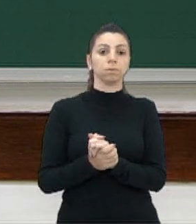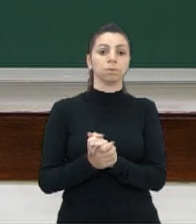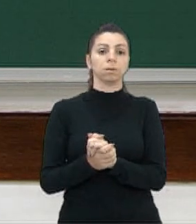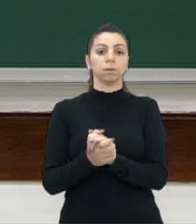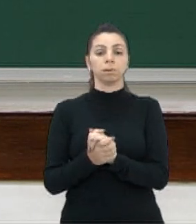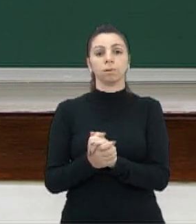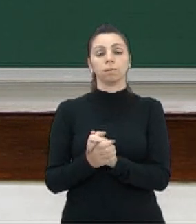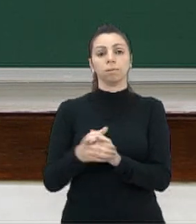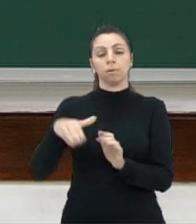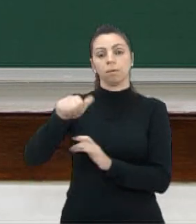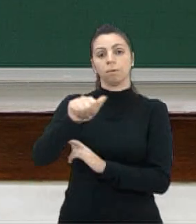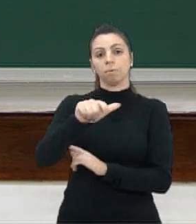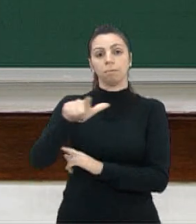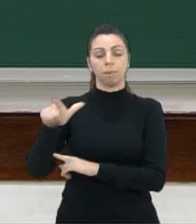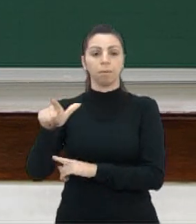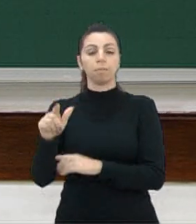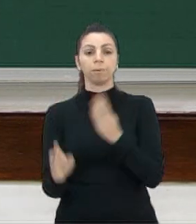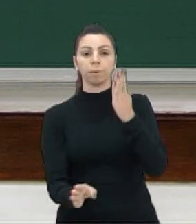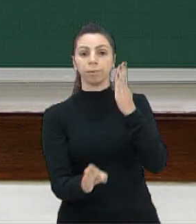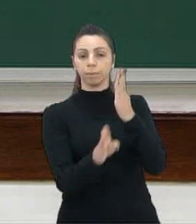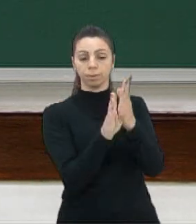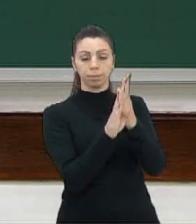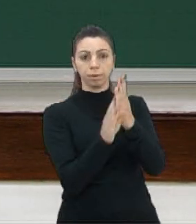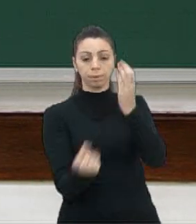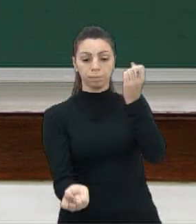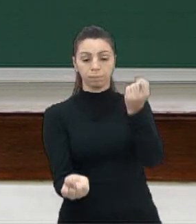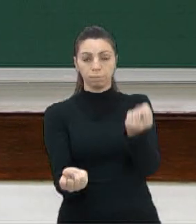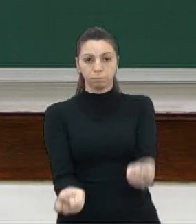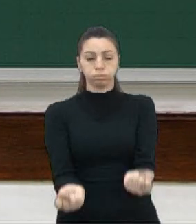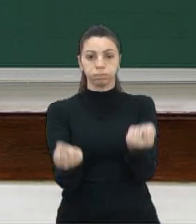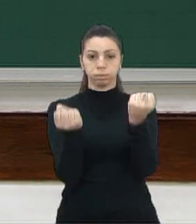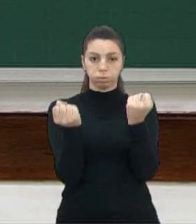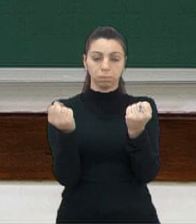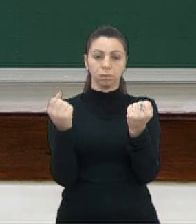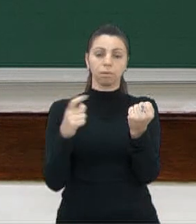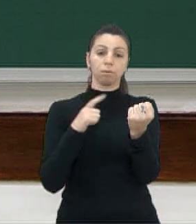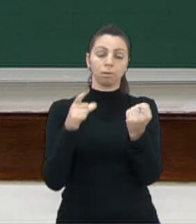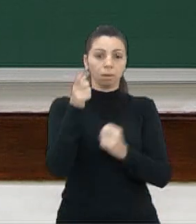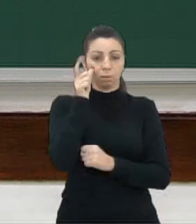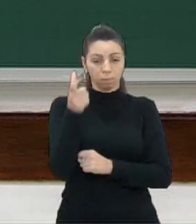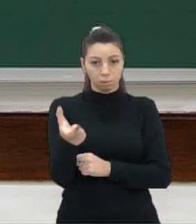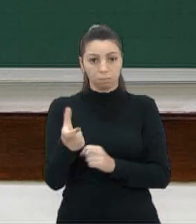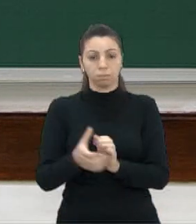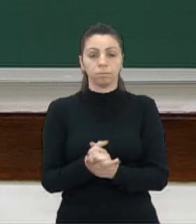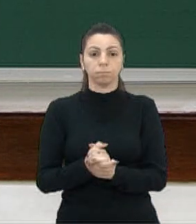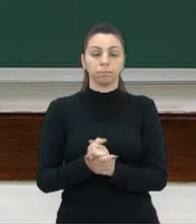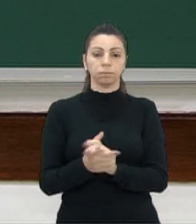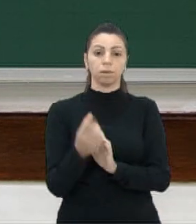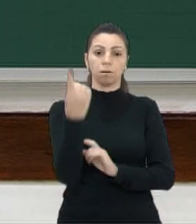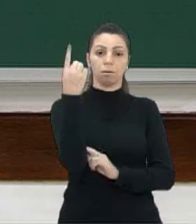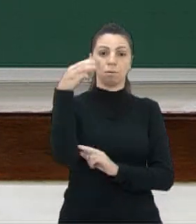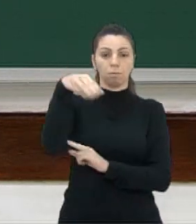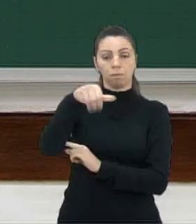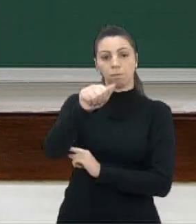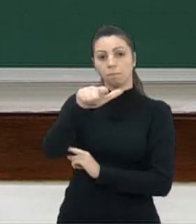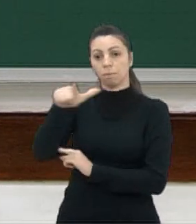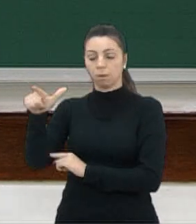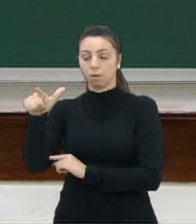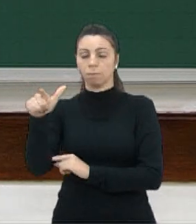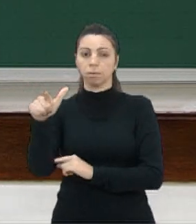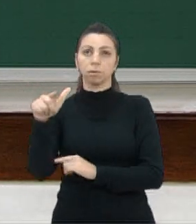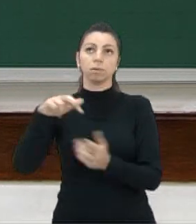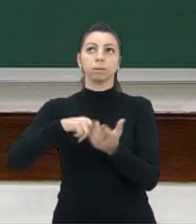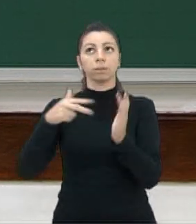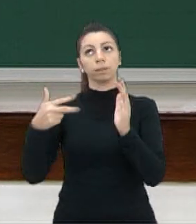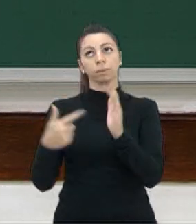eu posso descobrir qual que é a massa molar das substâncias que eu tenho interesse. Então, 1 mol da substância tal são tantas